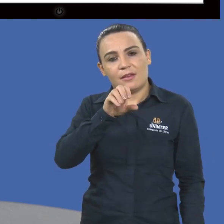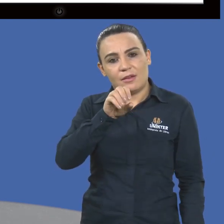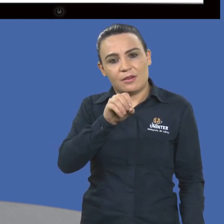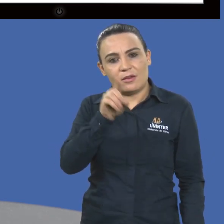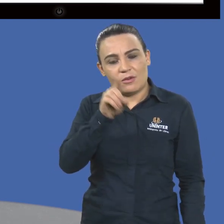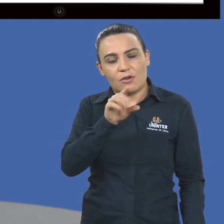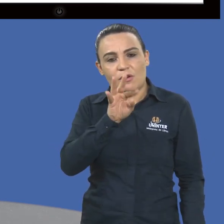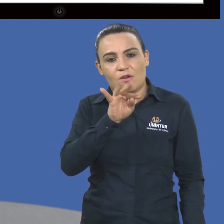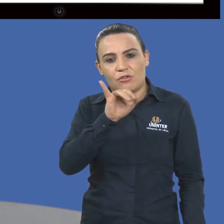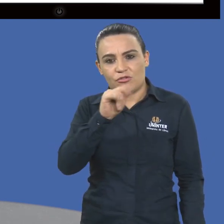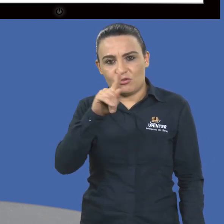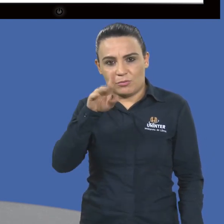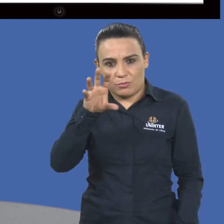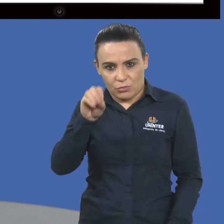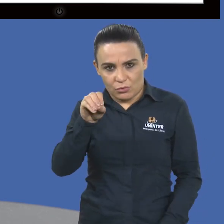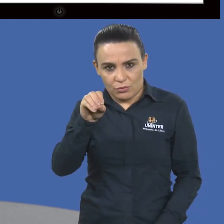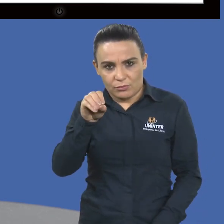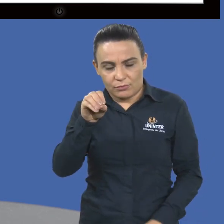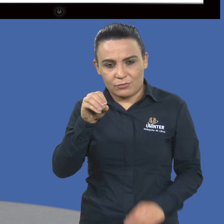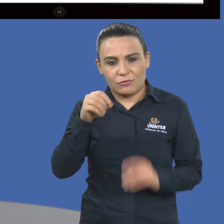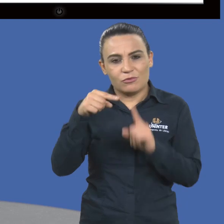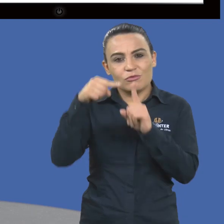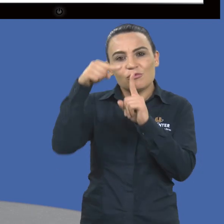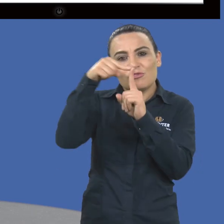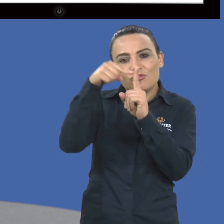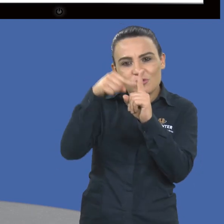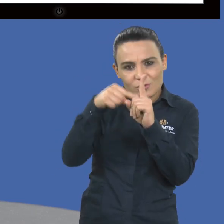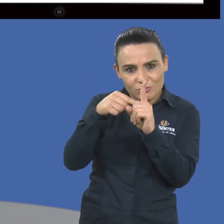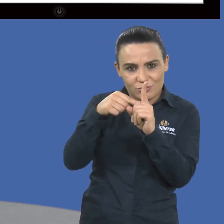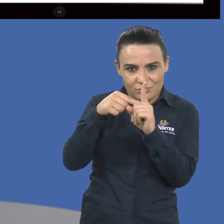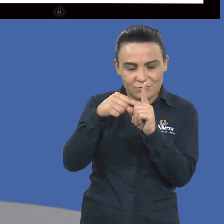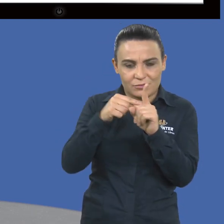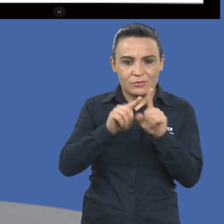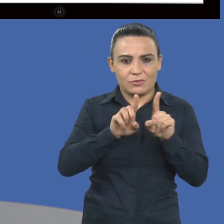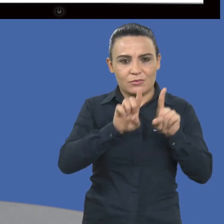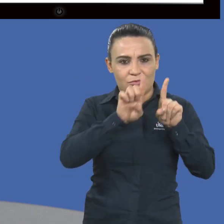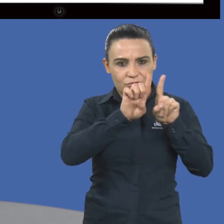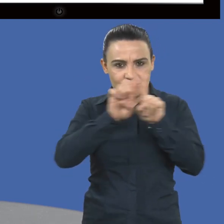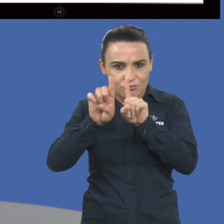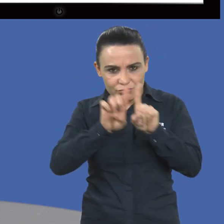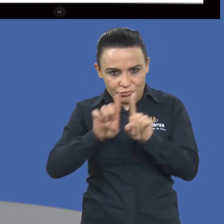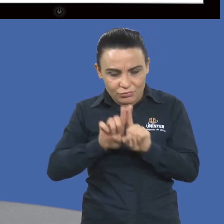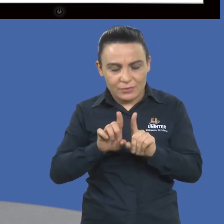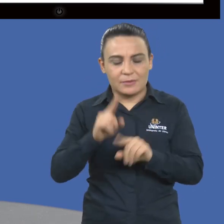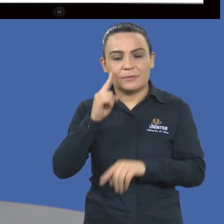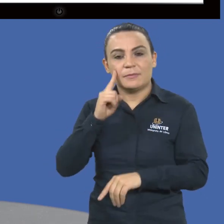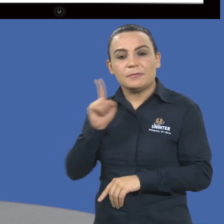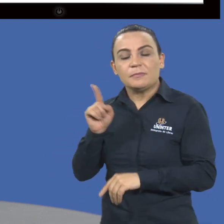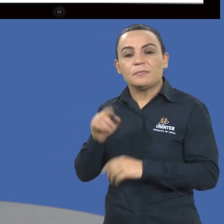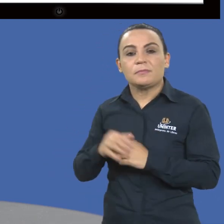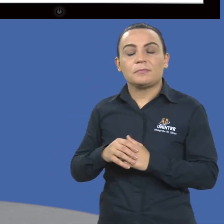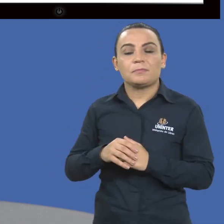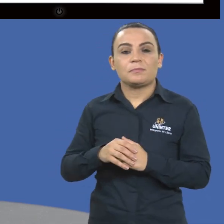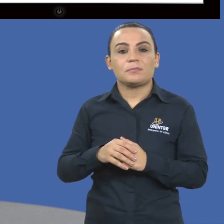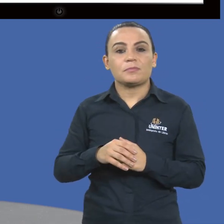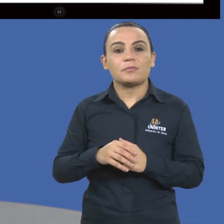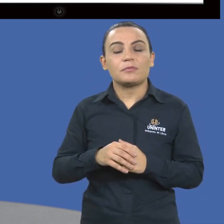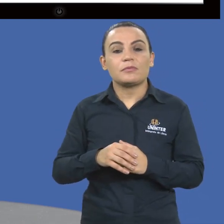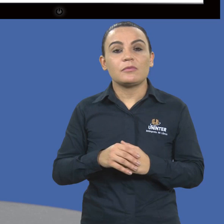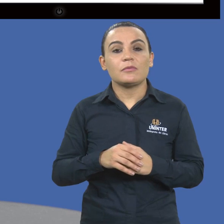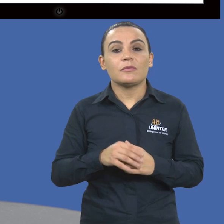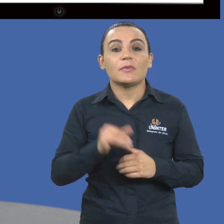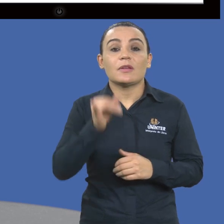um cariótipo. O que é importante orientar para os pais é que, por exemplo, colheu hoje o sangue para o